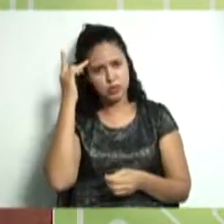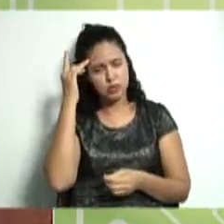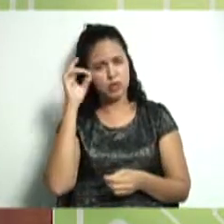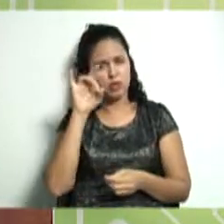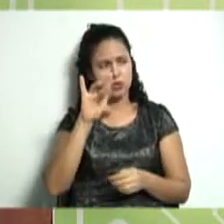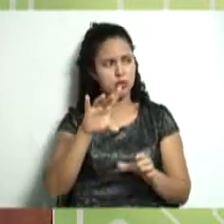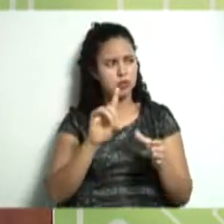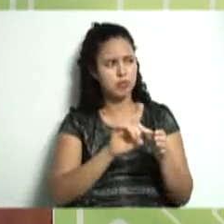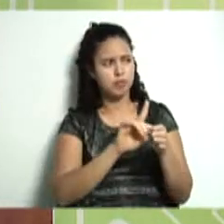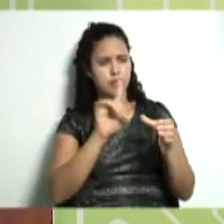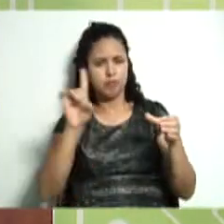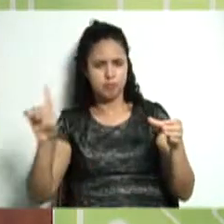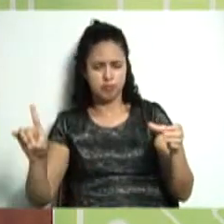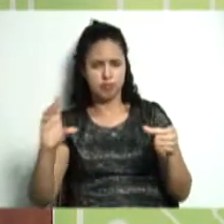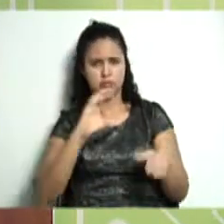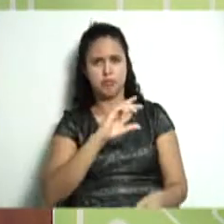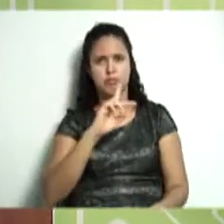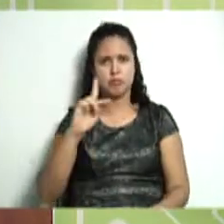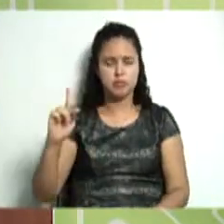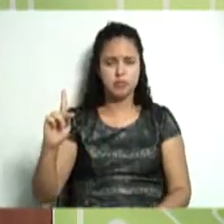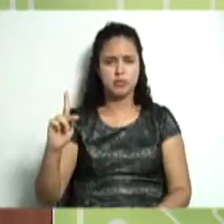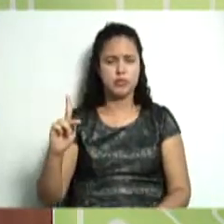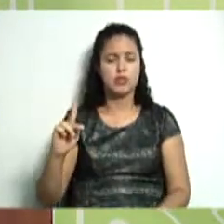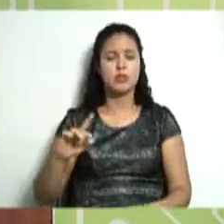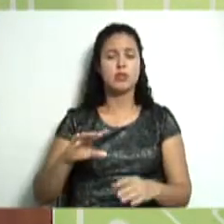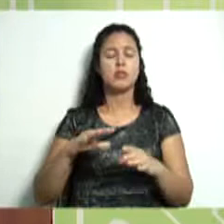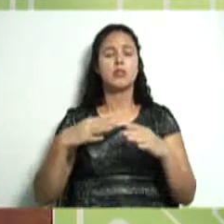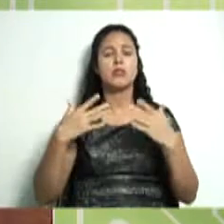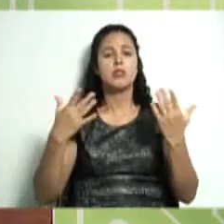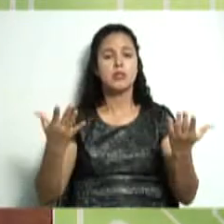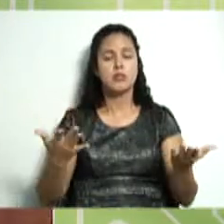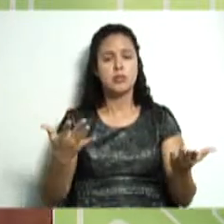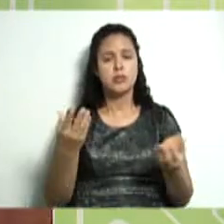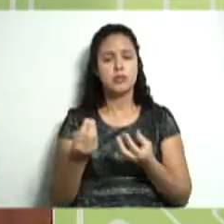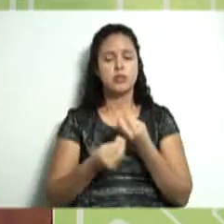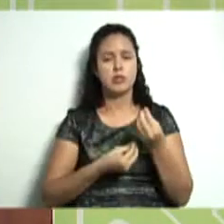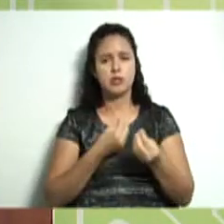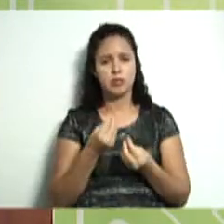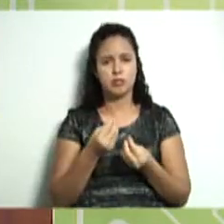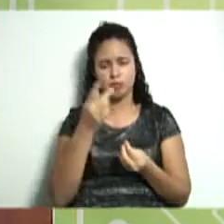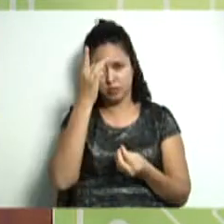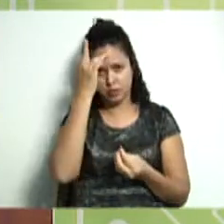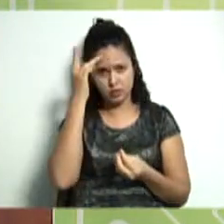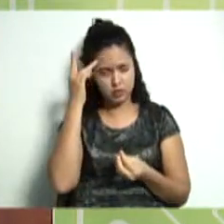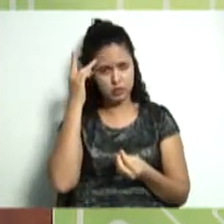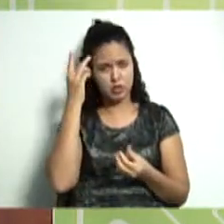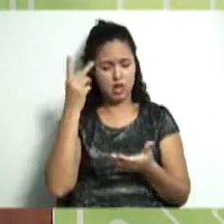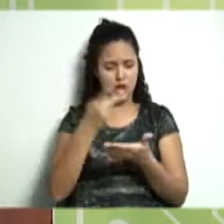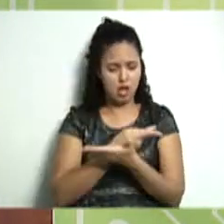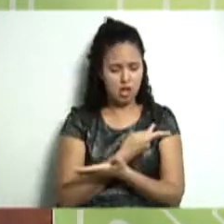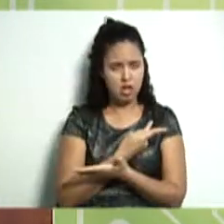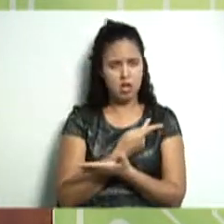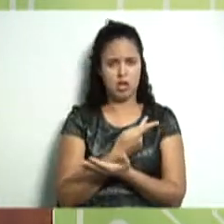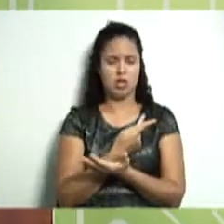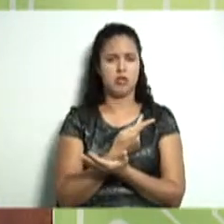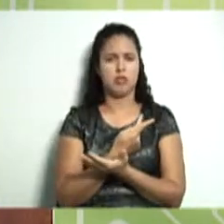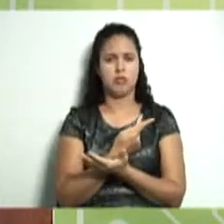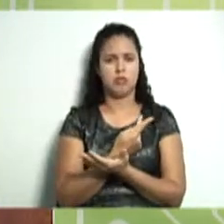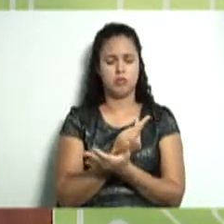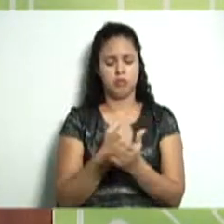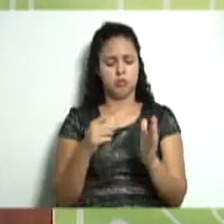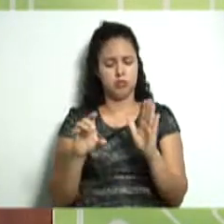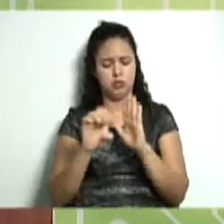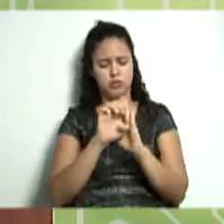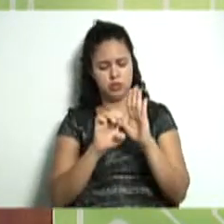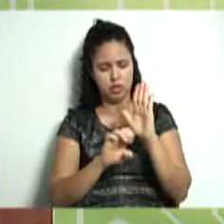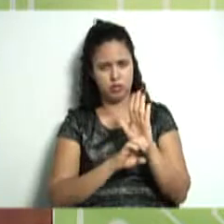uma cooperativa quando as pessoas elas praticam algo ilícito ou algo que vai